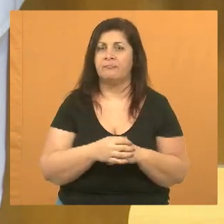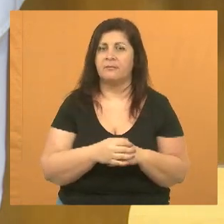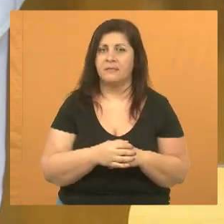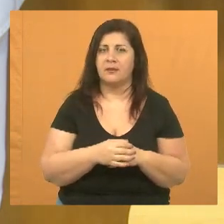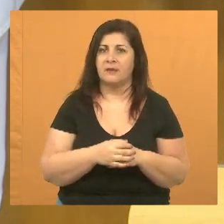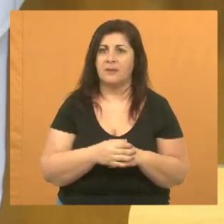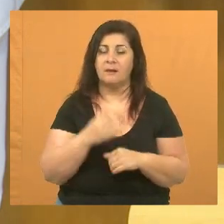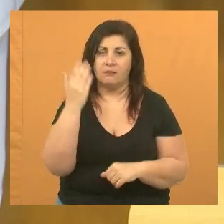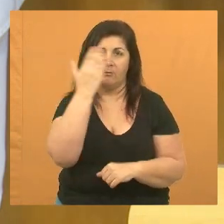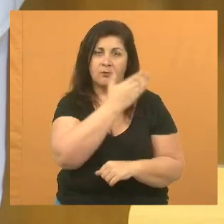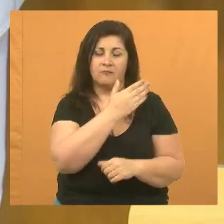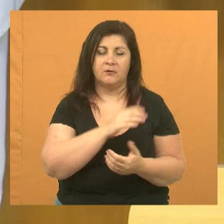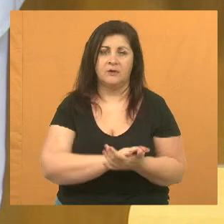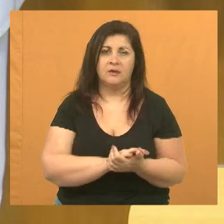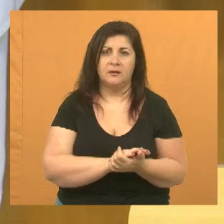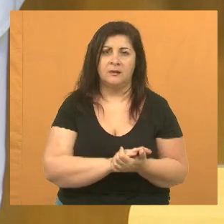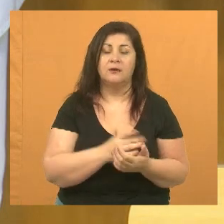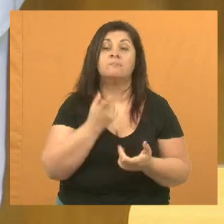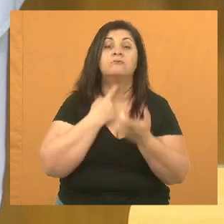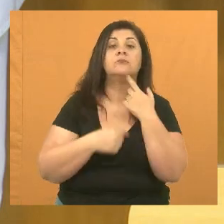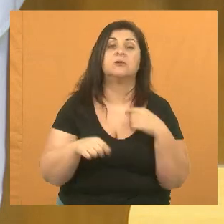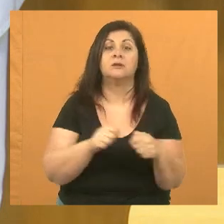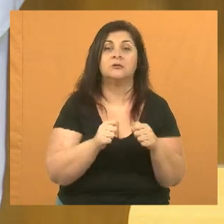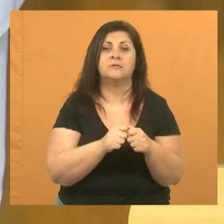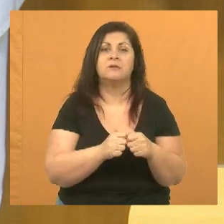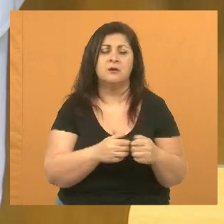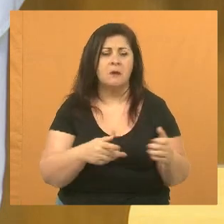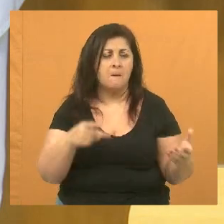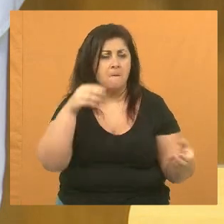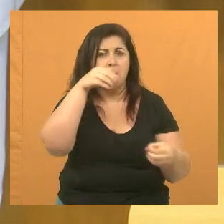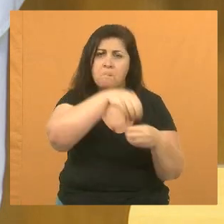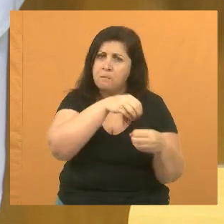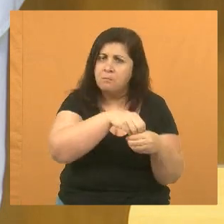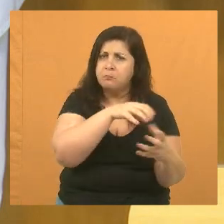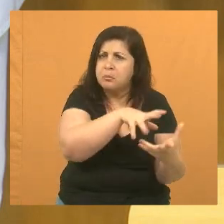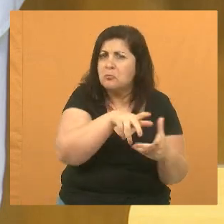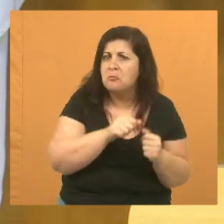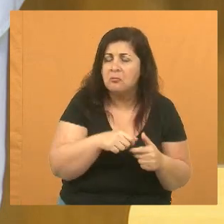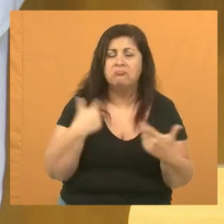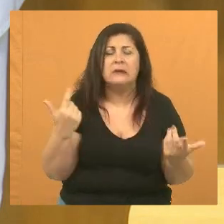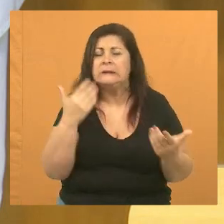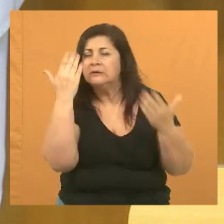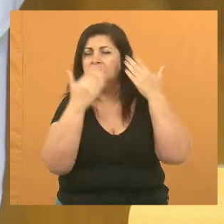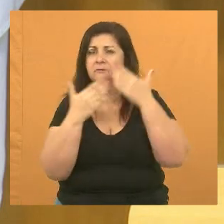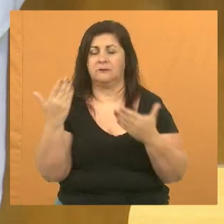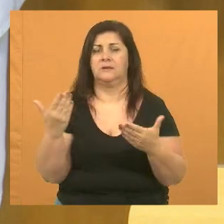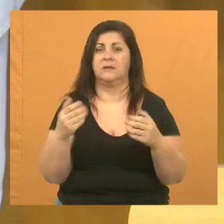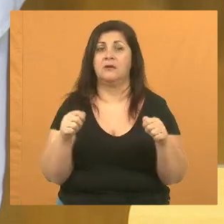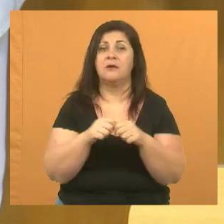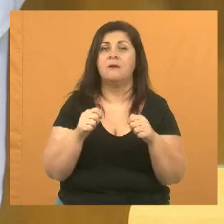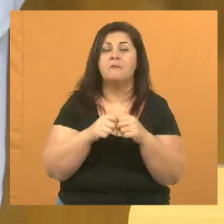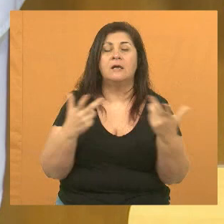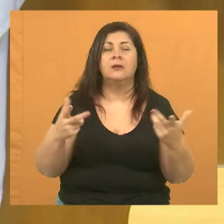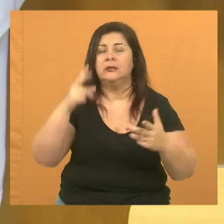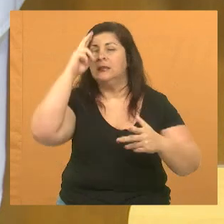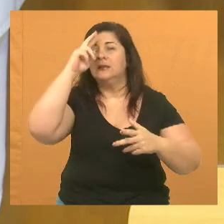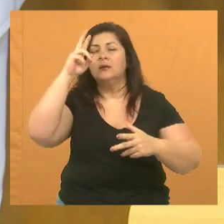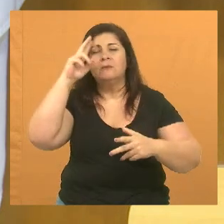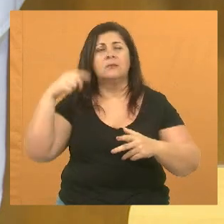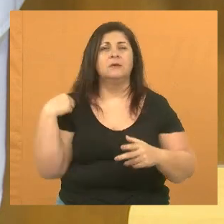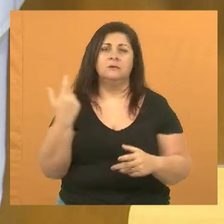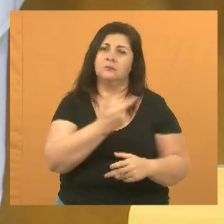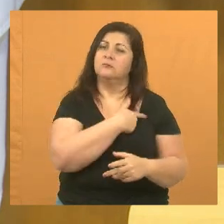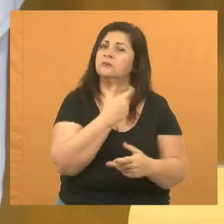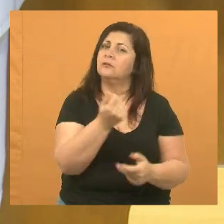faz parte desse mundo que não vê, nos liga e nos vincula, estabelece vínculos e memórias afetivas com os